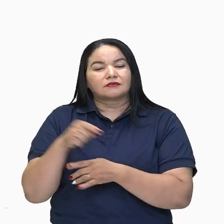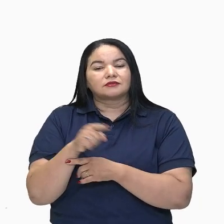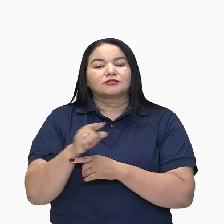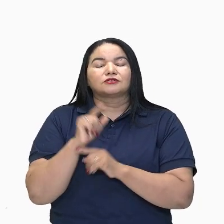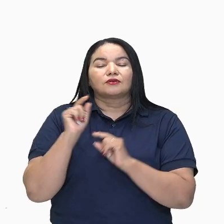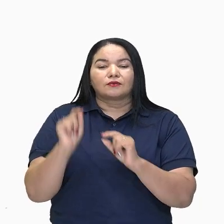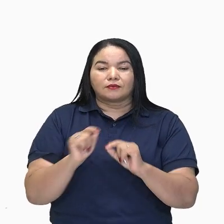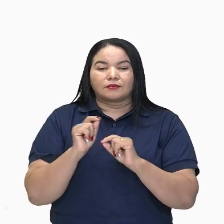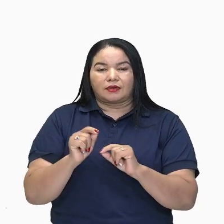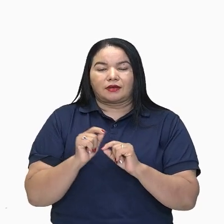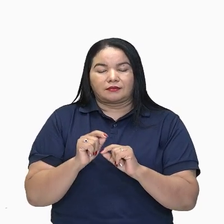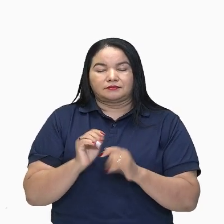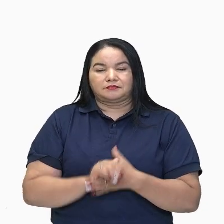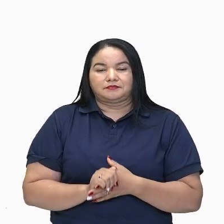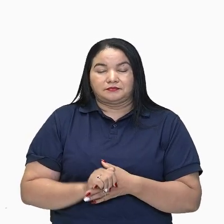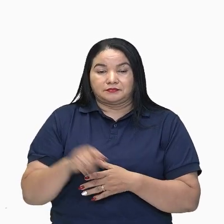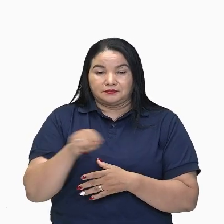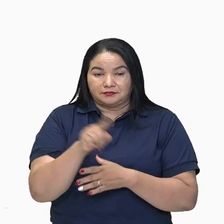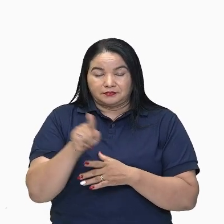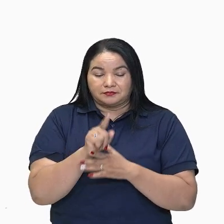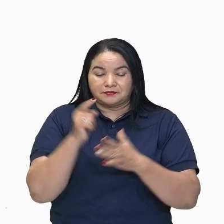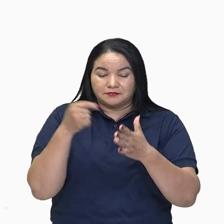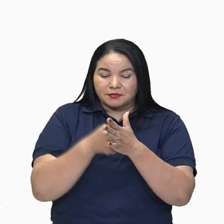Olha só, ao fazer essas perguntas,